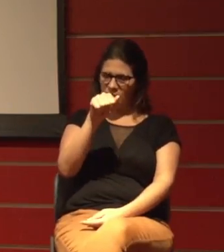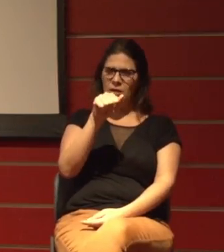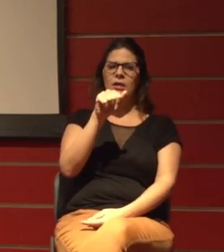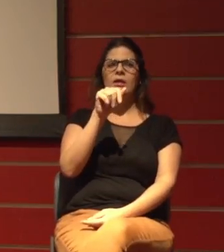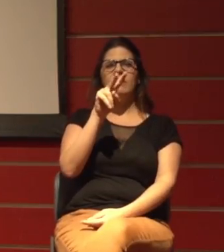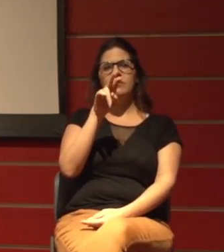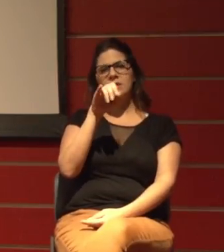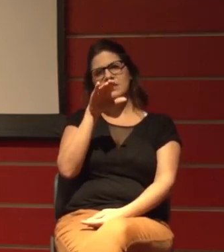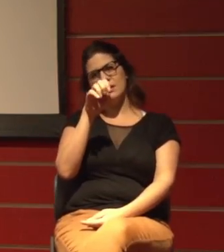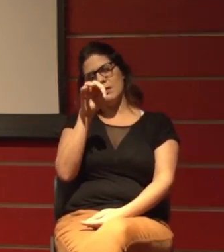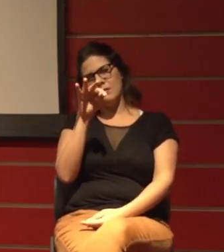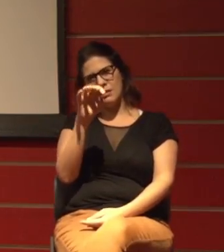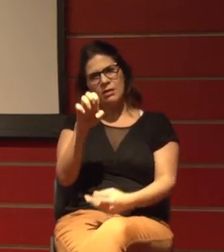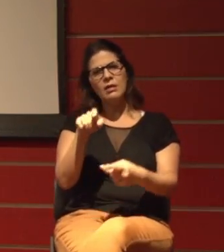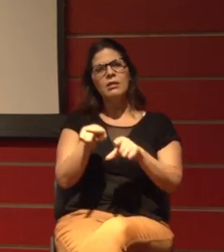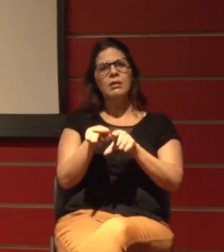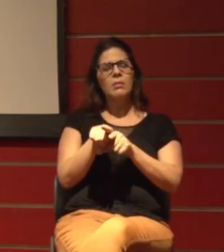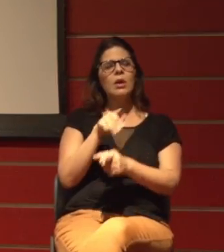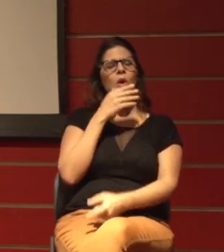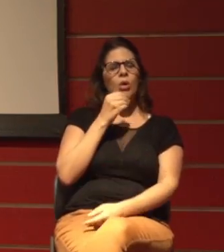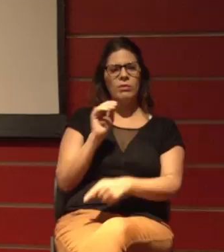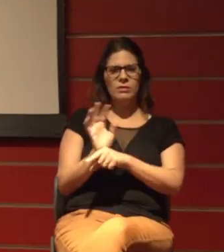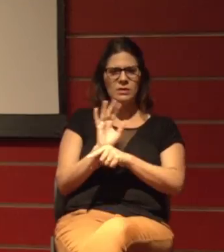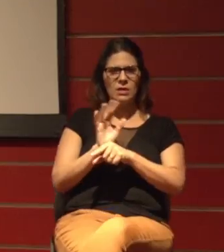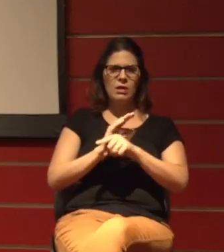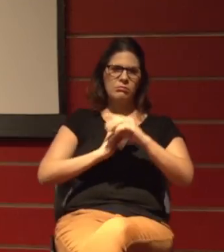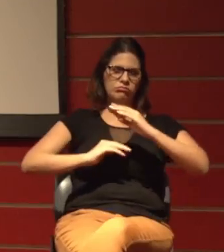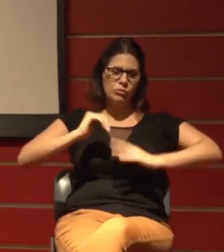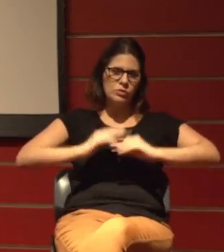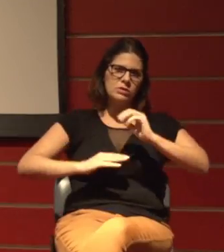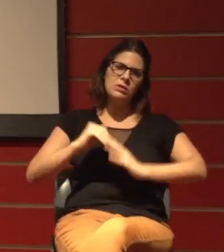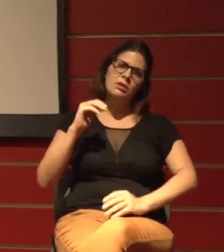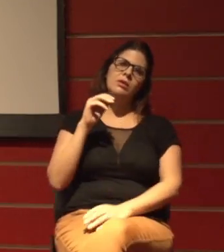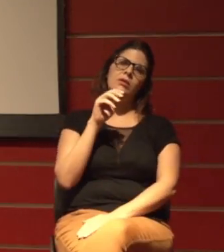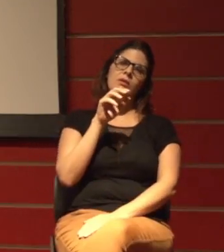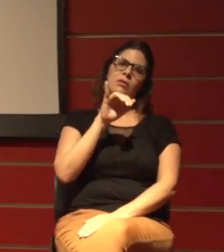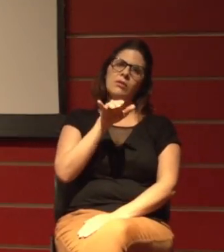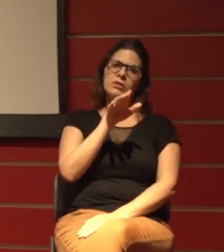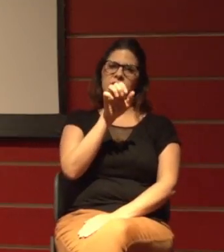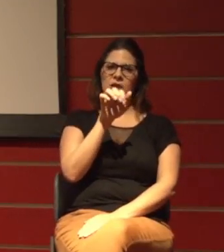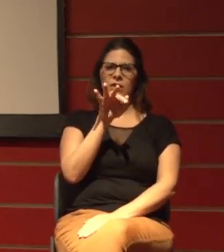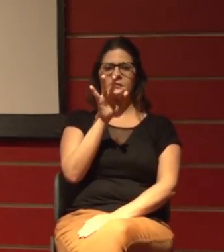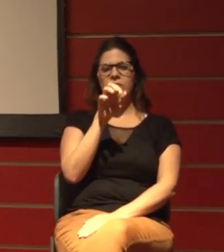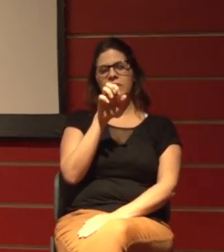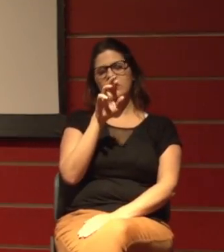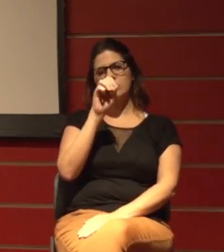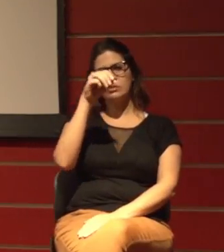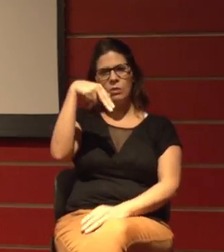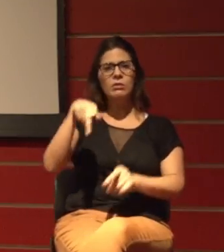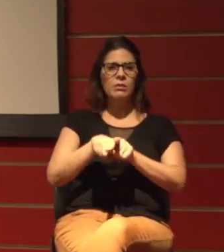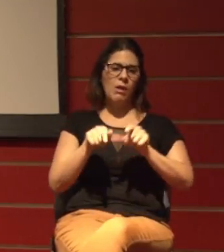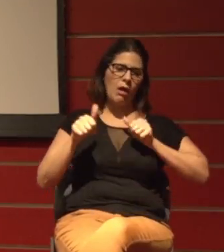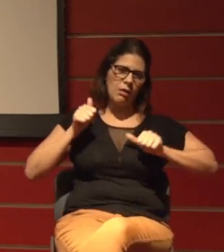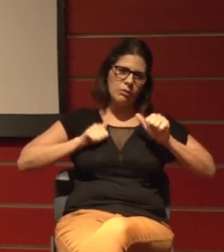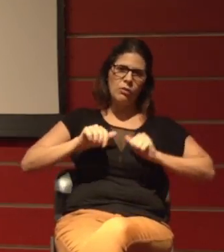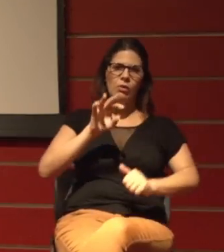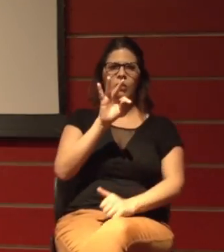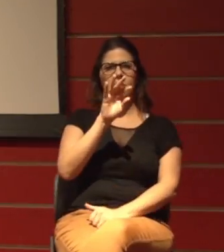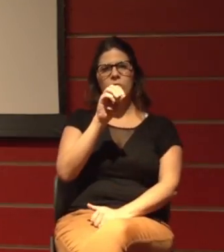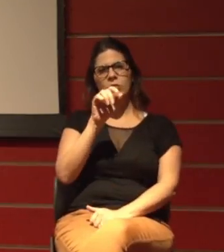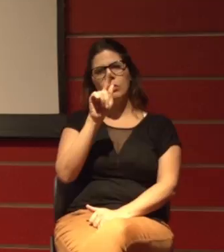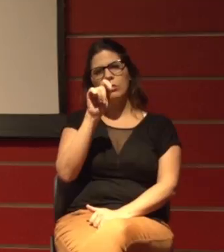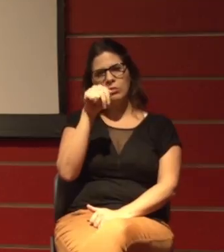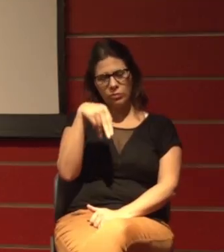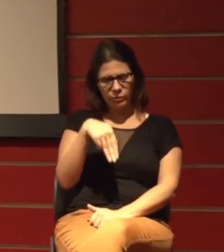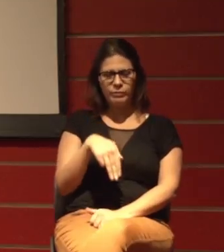Jeferson D né com o ator togun né ah e e outros convidados que agora